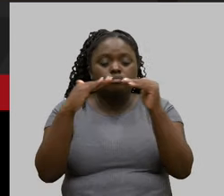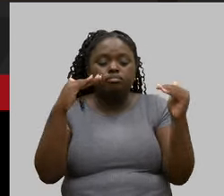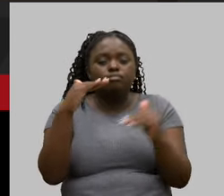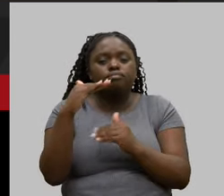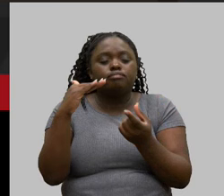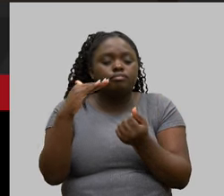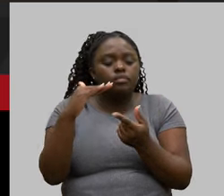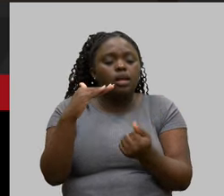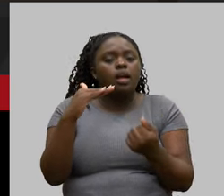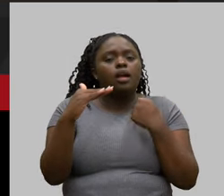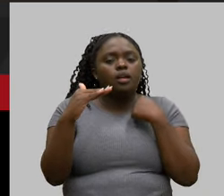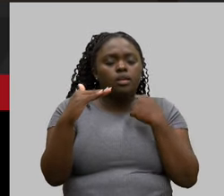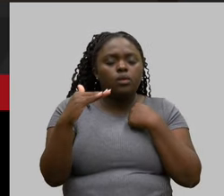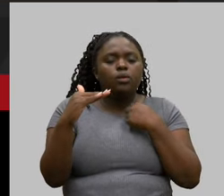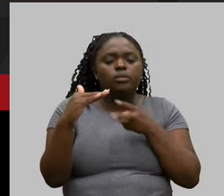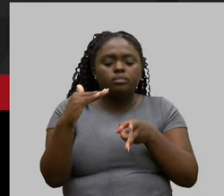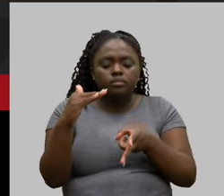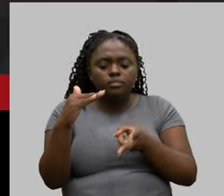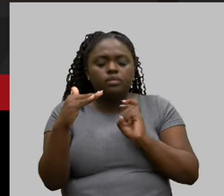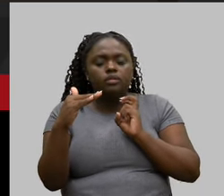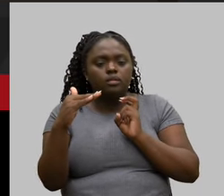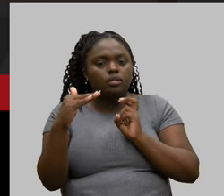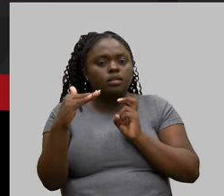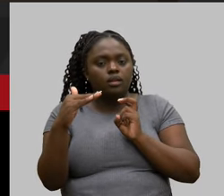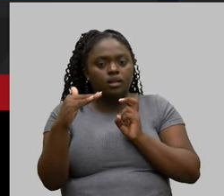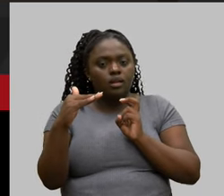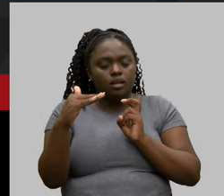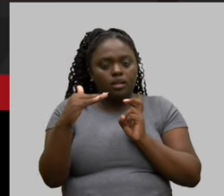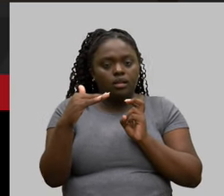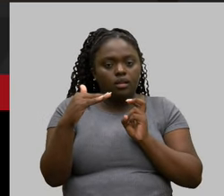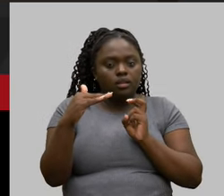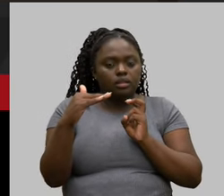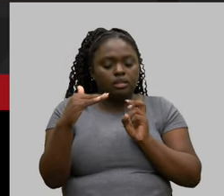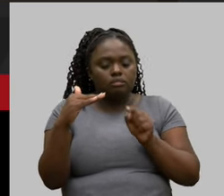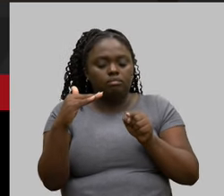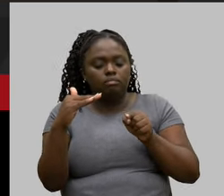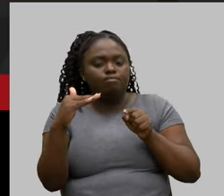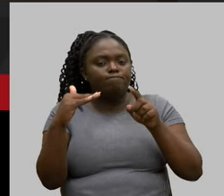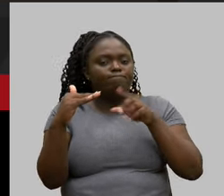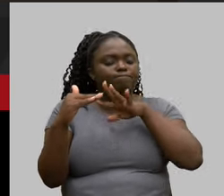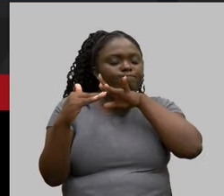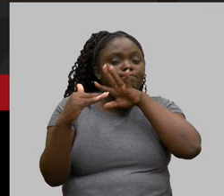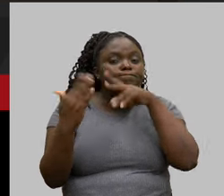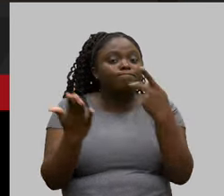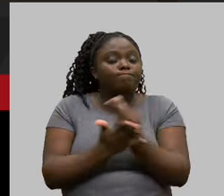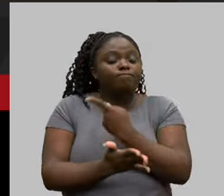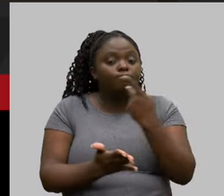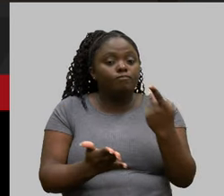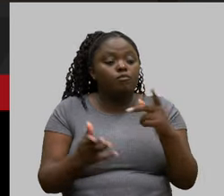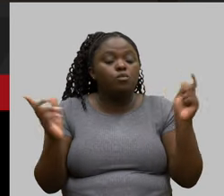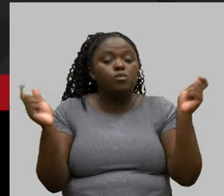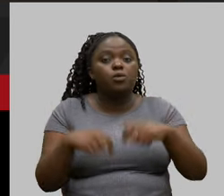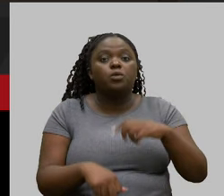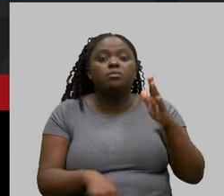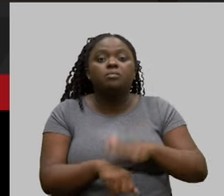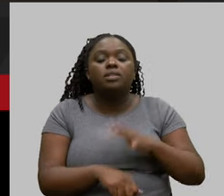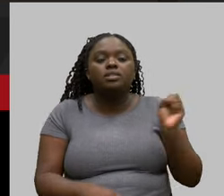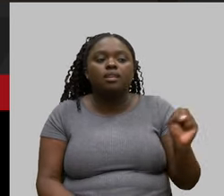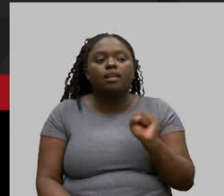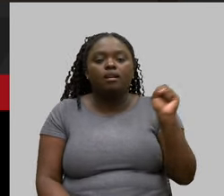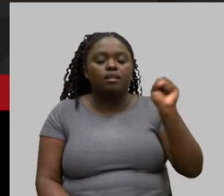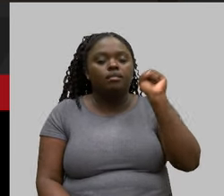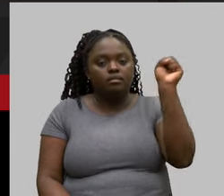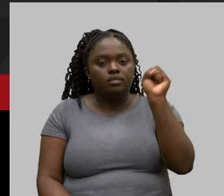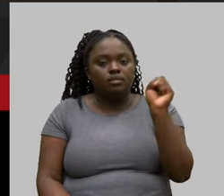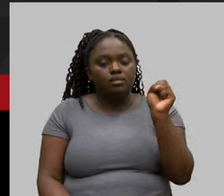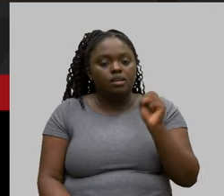apurando esse déficit né com eh com uma certa intempestividade que acontece eu posso agravar esse déficit atuarial porque